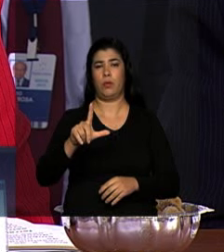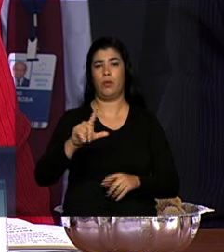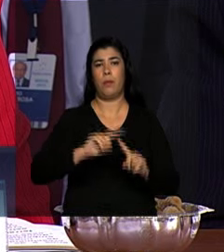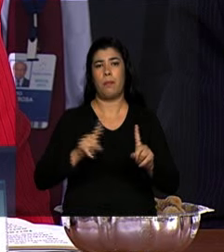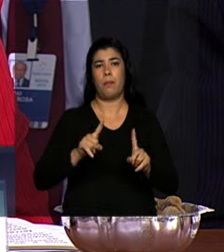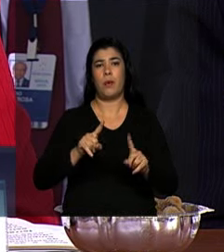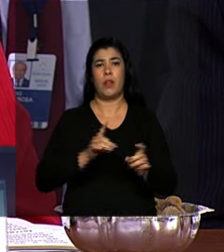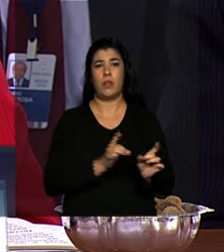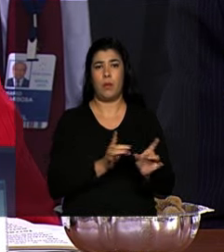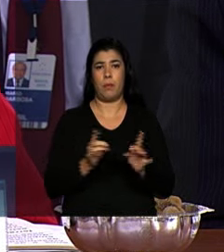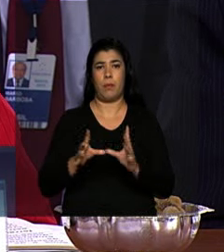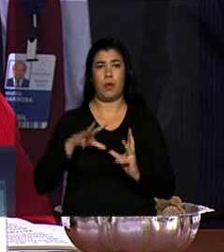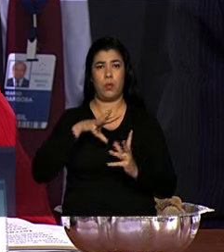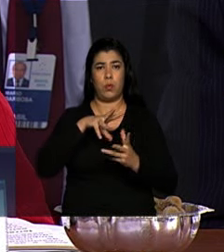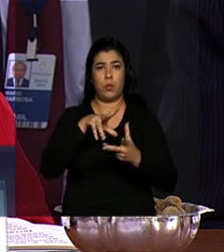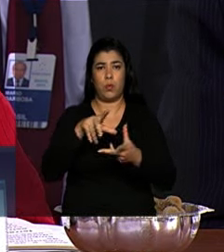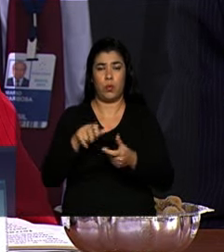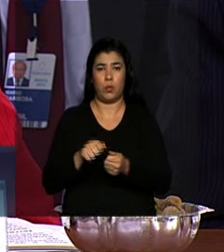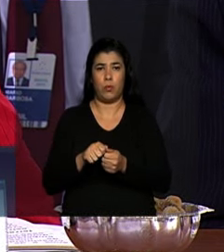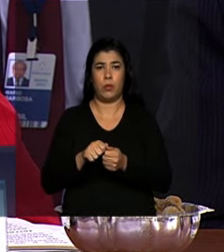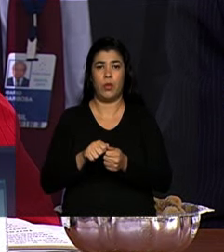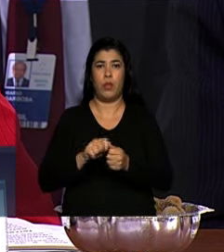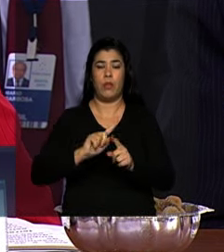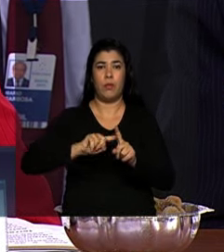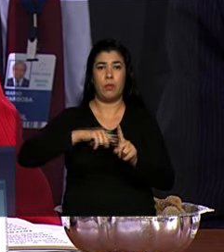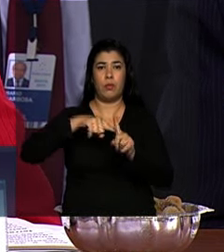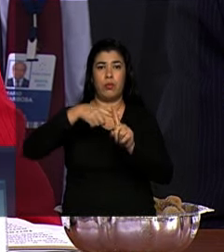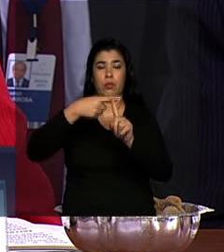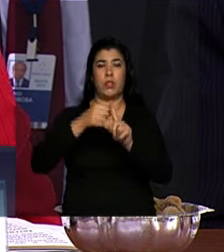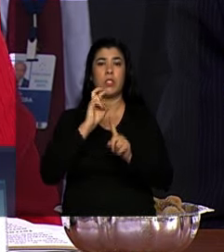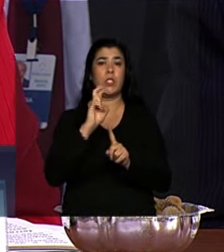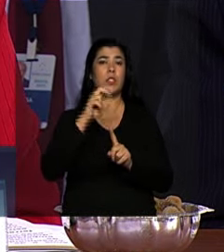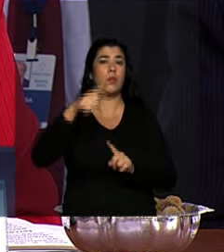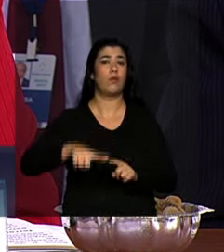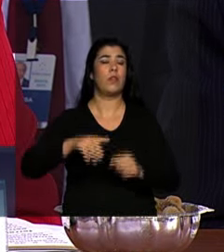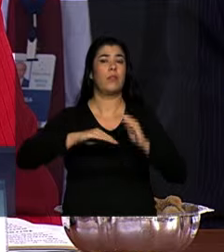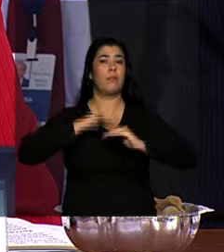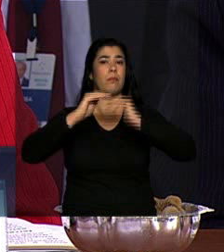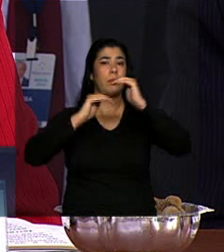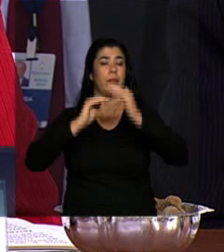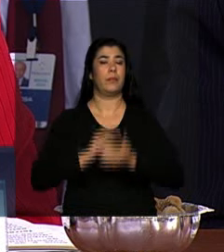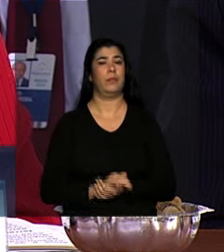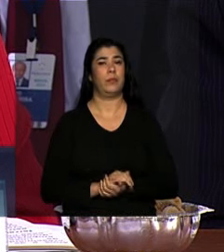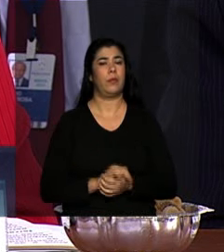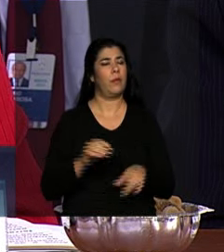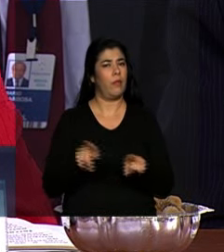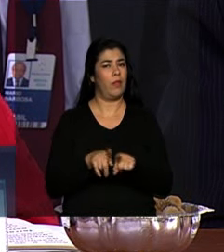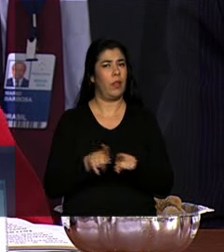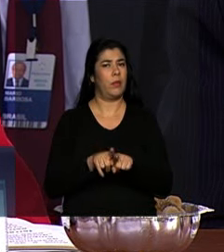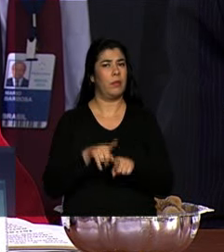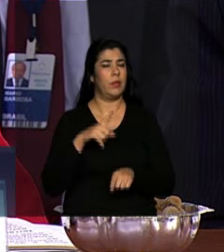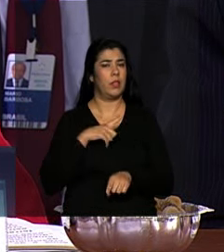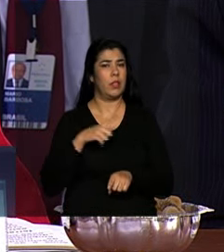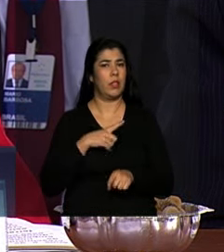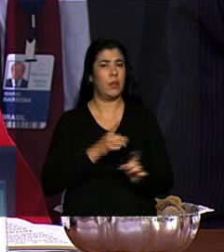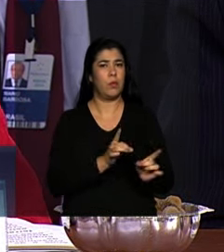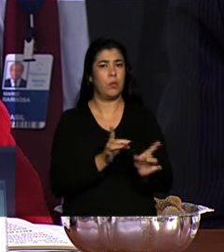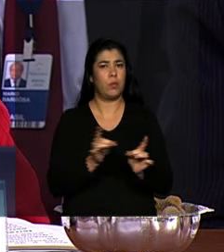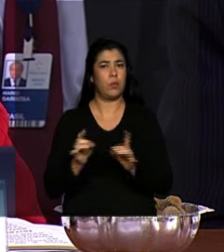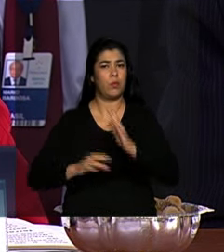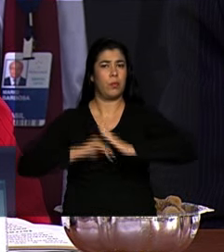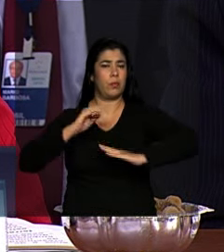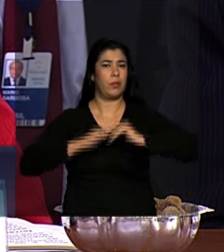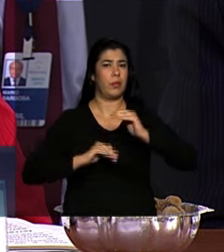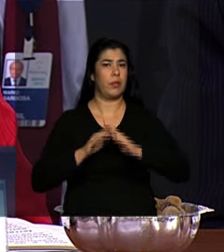mundial, no mesmo período, multiplicou-se por 5. Trata-se também de um comércio